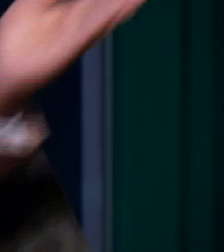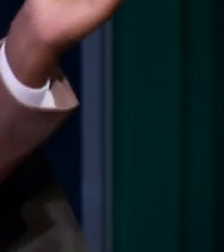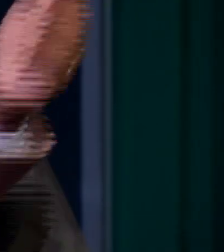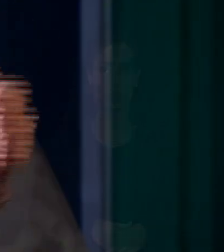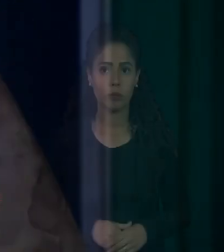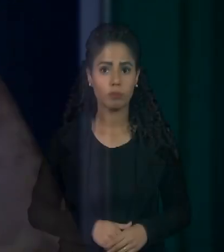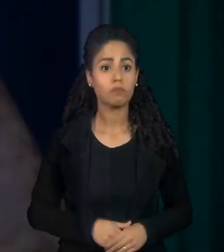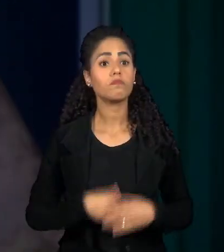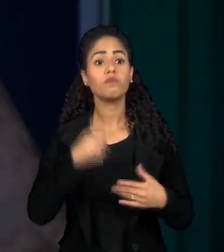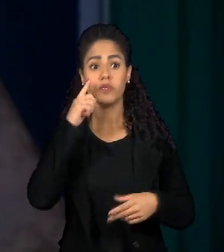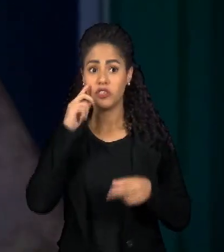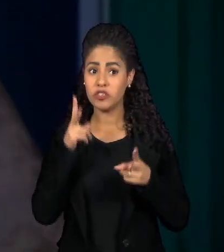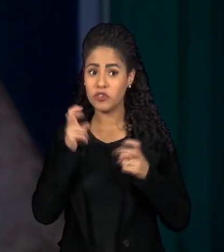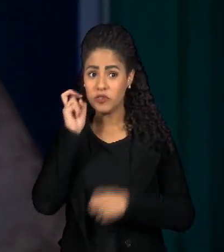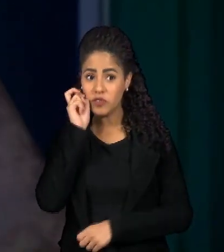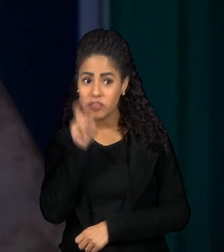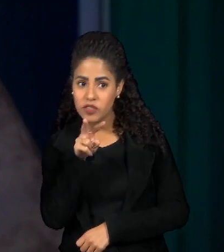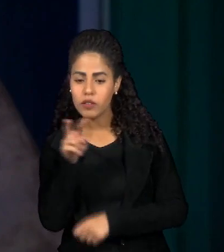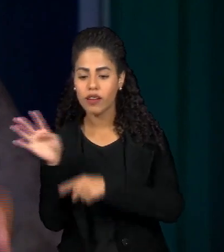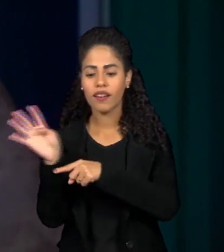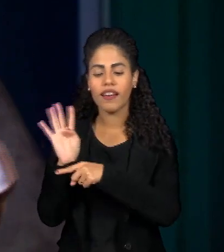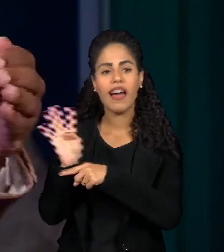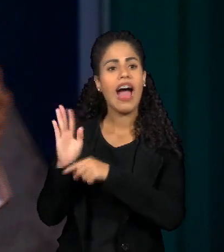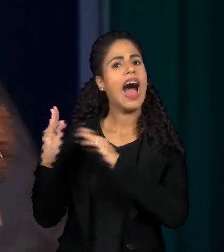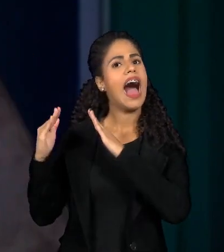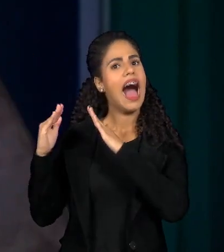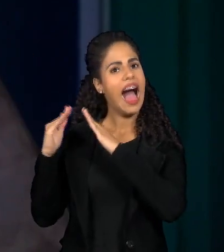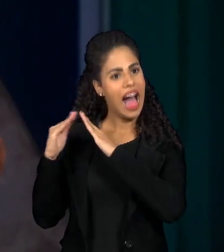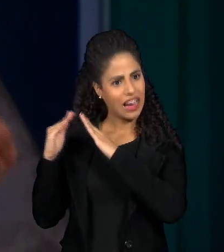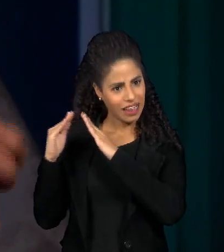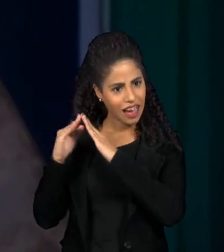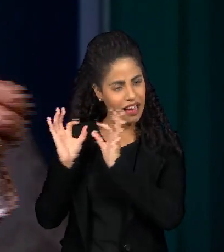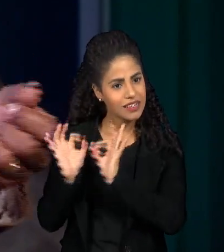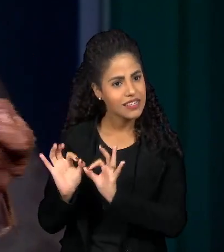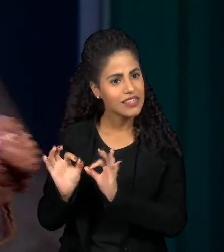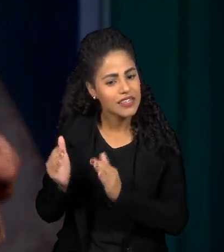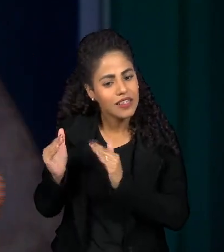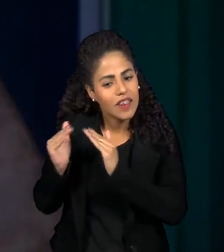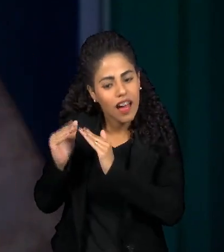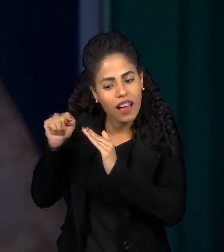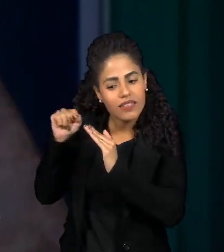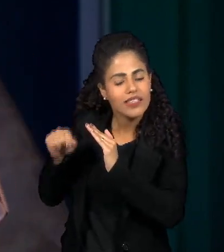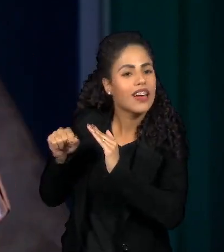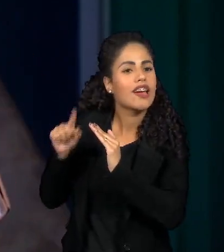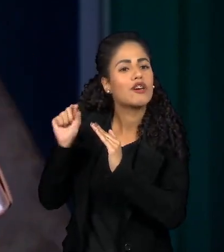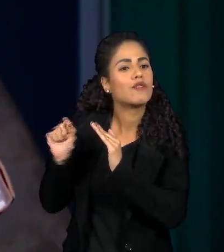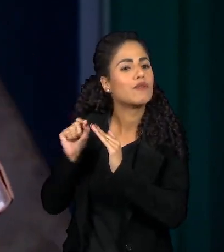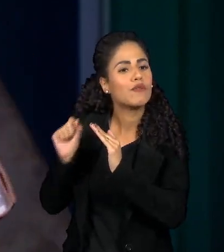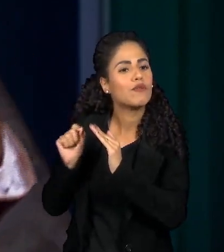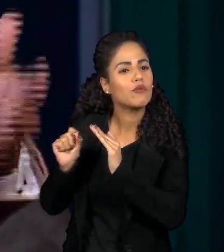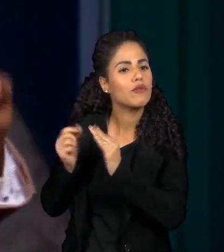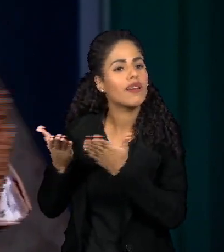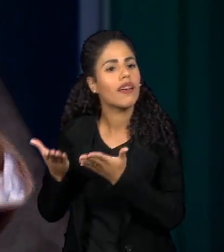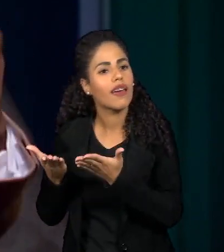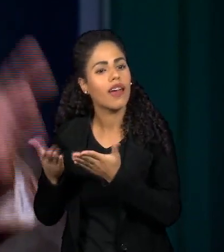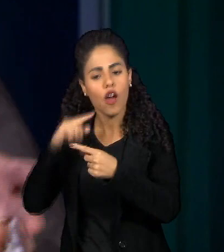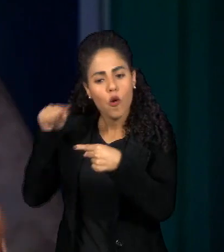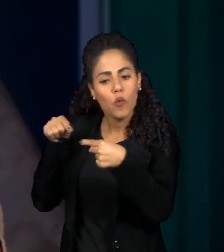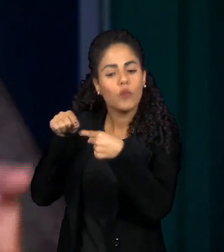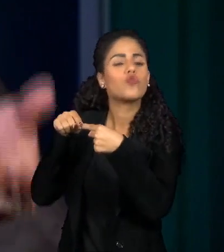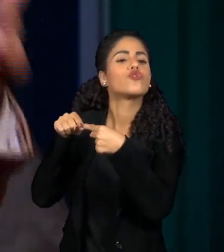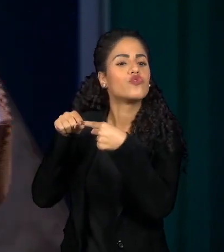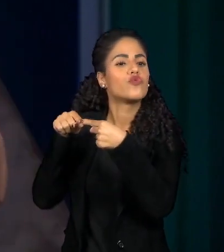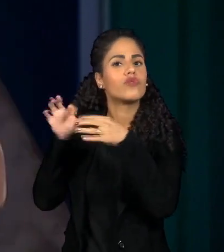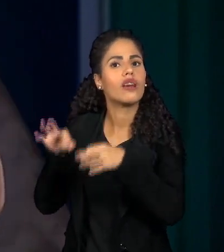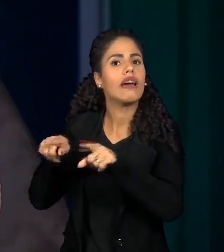E a gente está vendo aqui na matéria que a casa, muito mais do que, né, uma objetivação